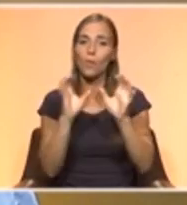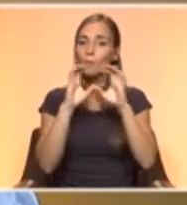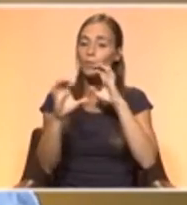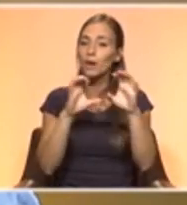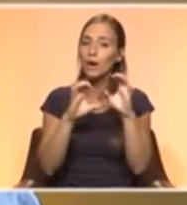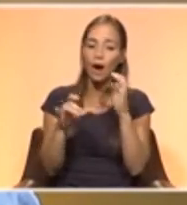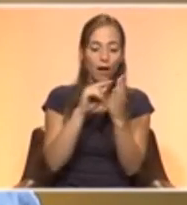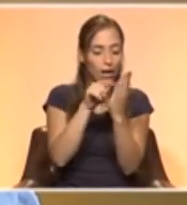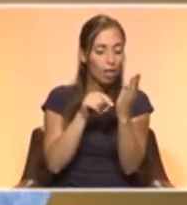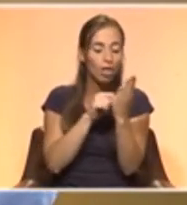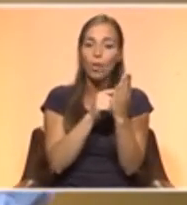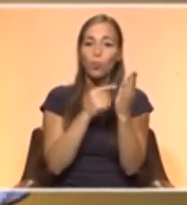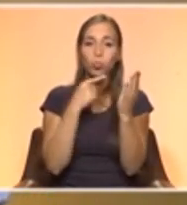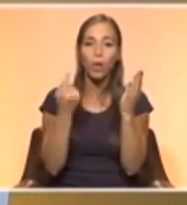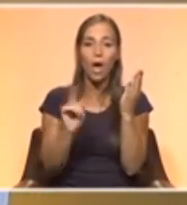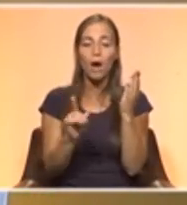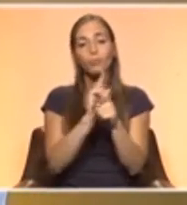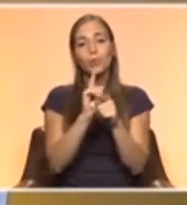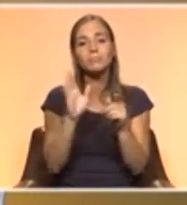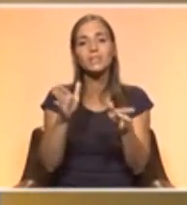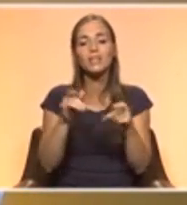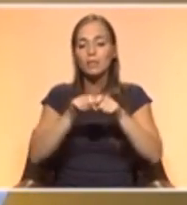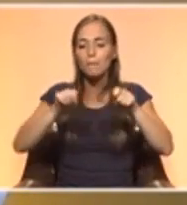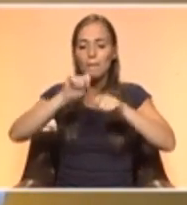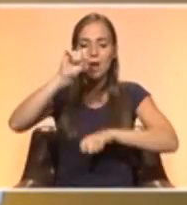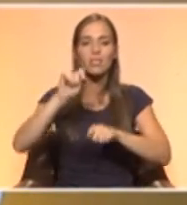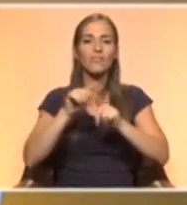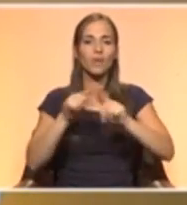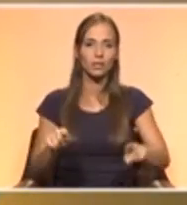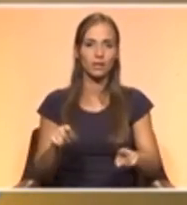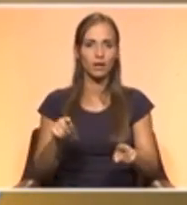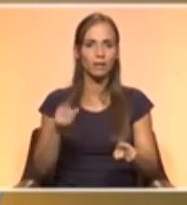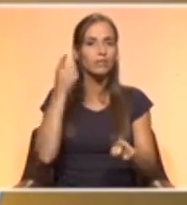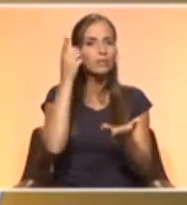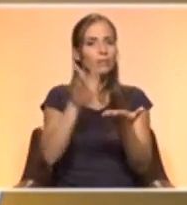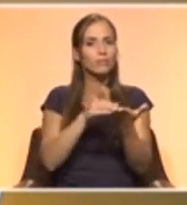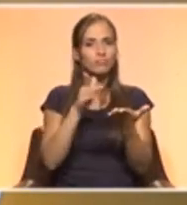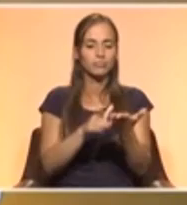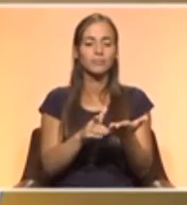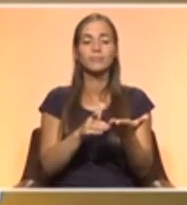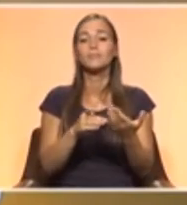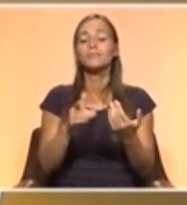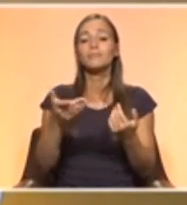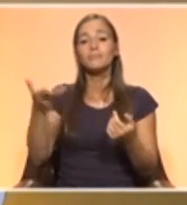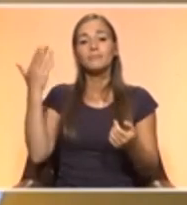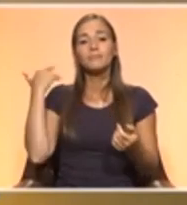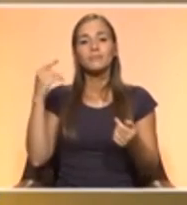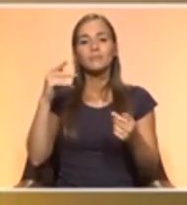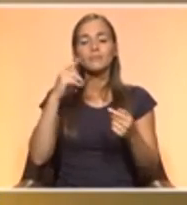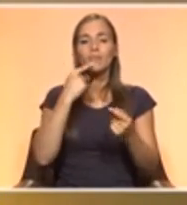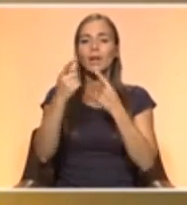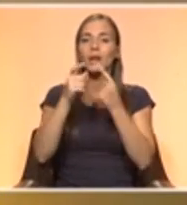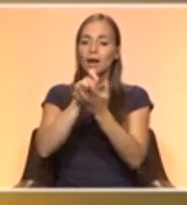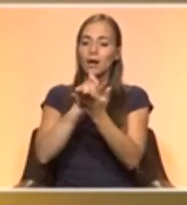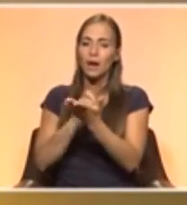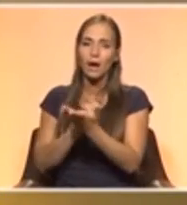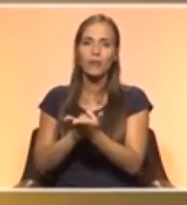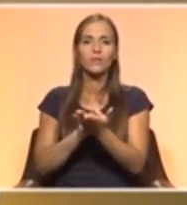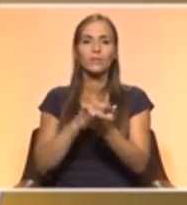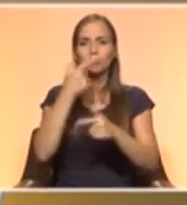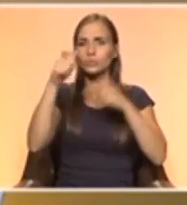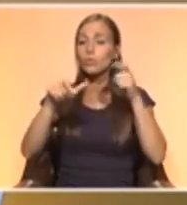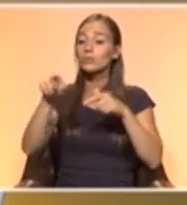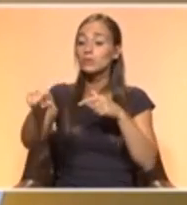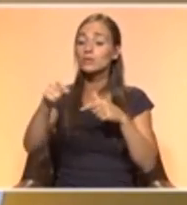plataformas que eles têm que ter um formato diferente e no eventos que fizemos fizemos um inquérito a centenas de pessoas e daquele público portanto a mostra que nós